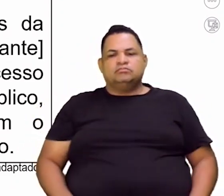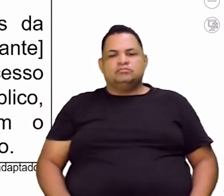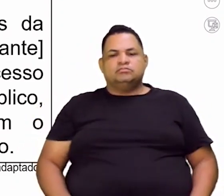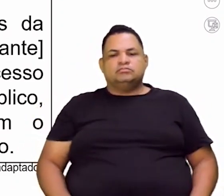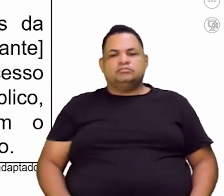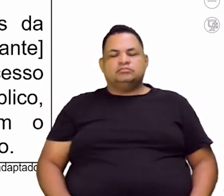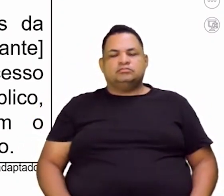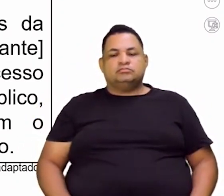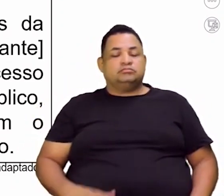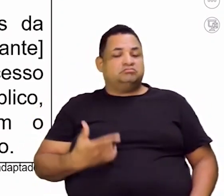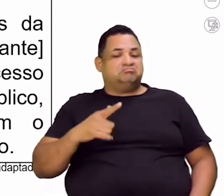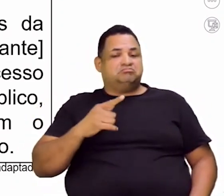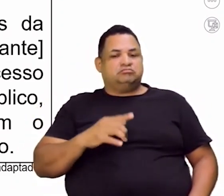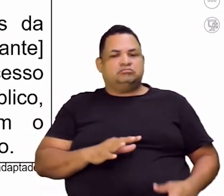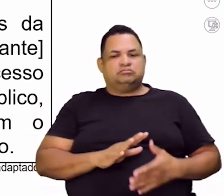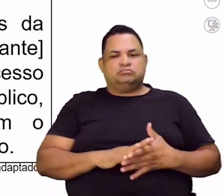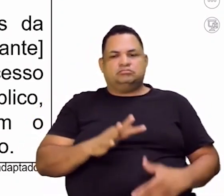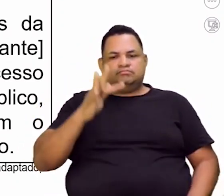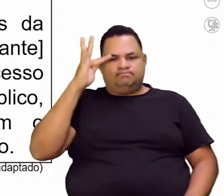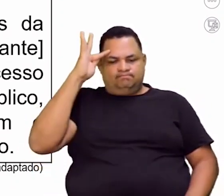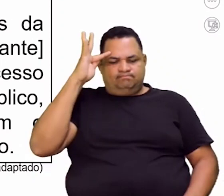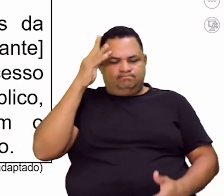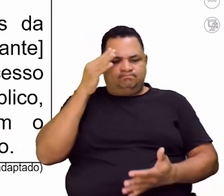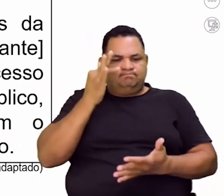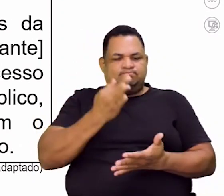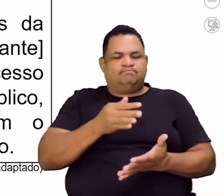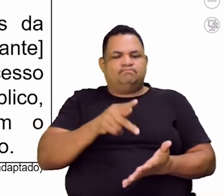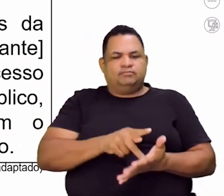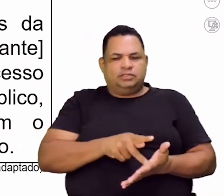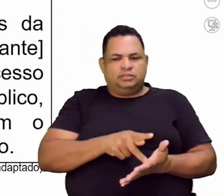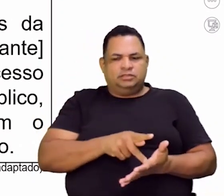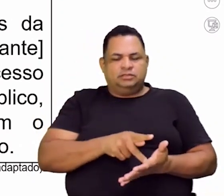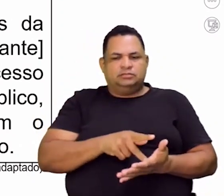aquele dogmatismo, né? Então as pessoas podem examiná-las